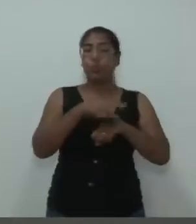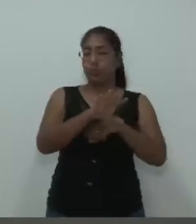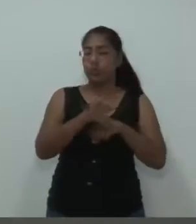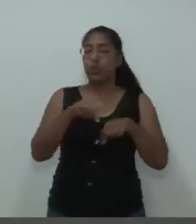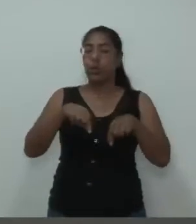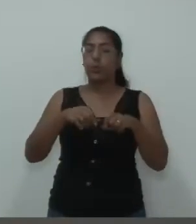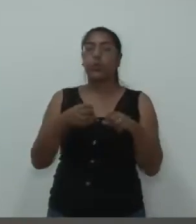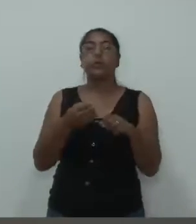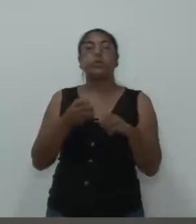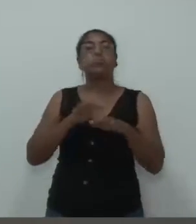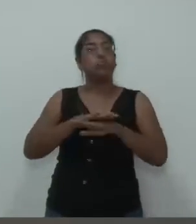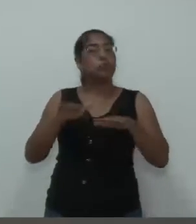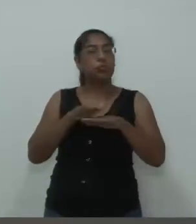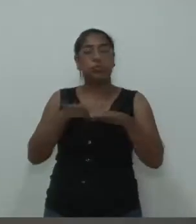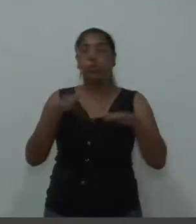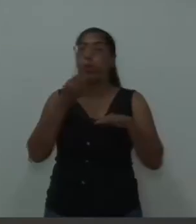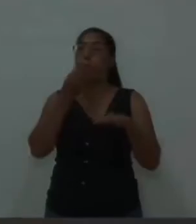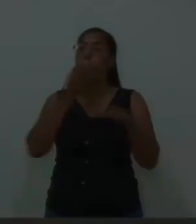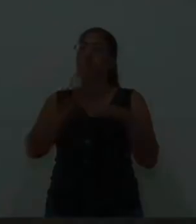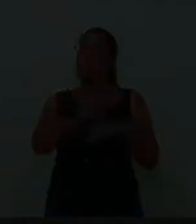Por essa noite é só. Desejo a todos uma ótima semana.